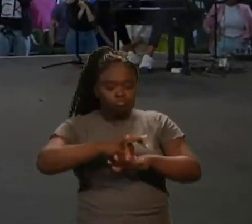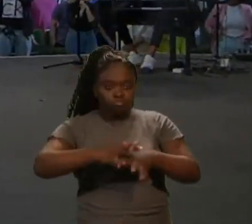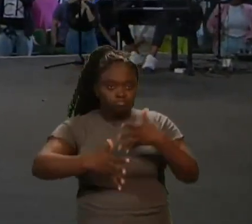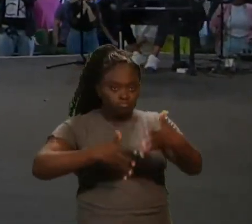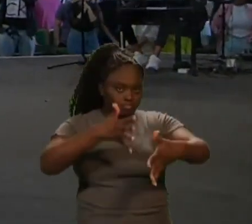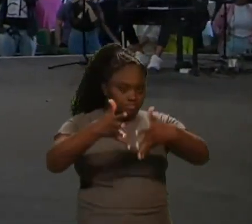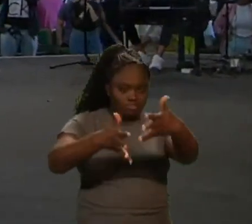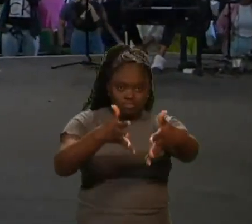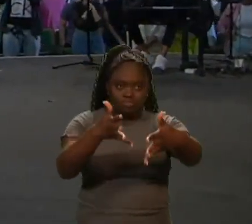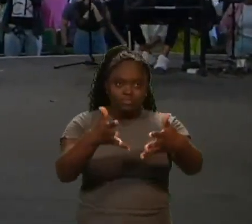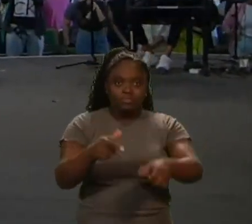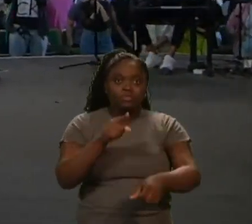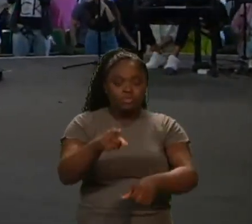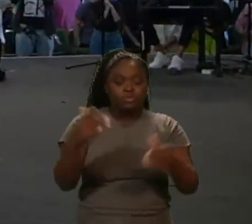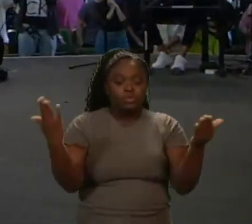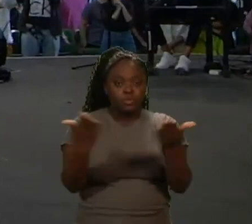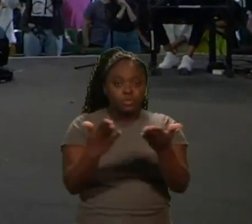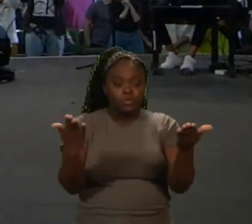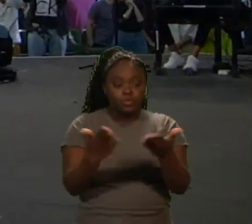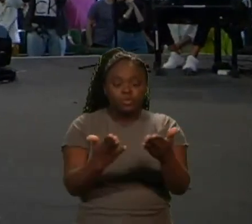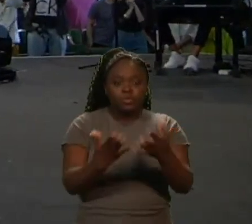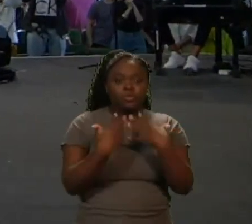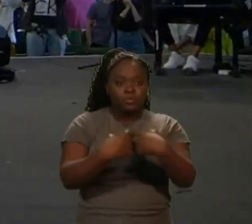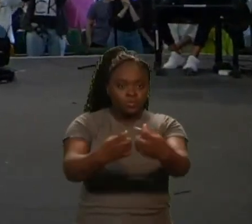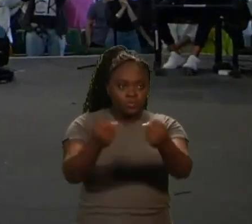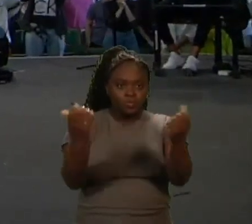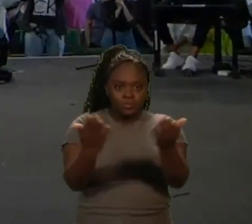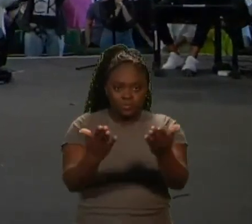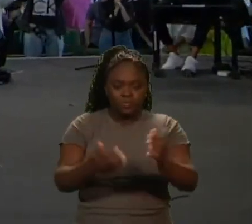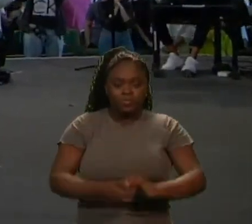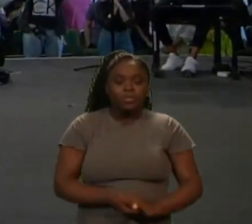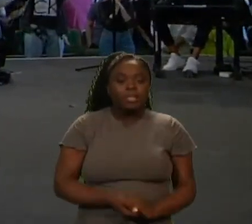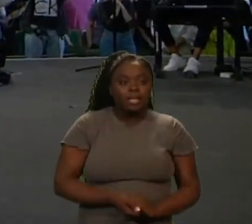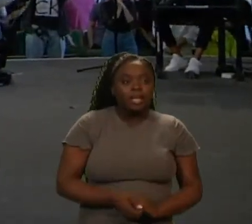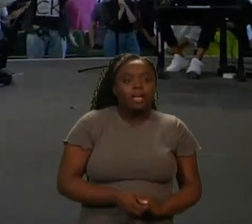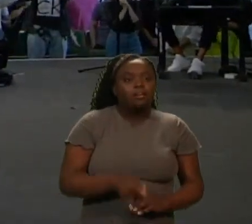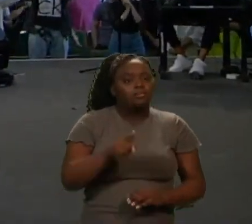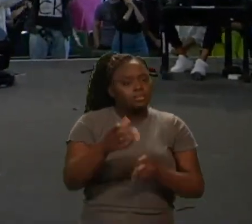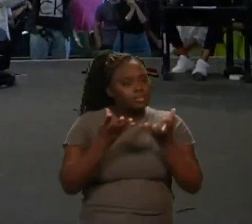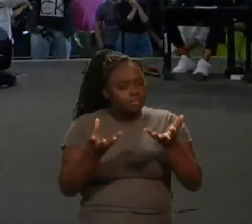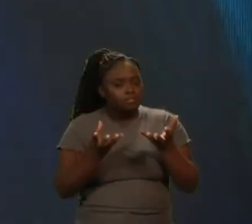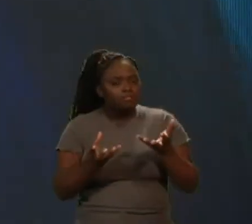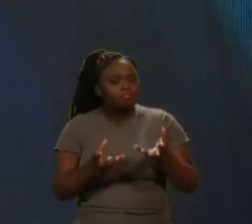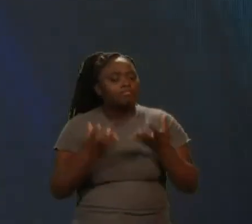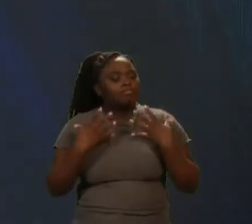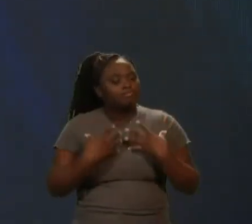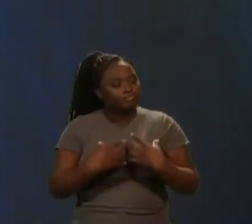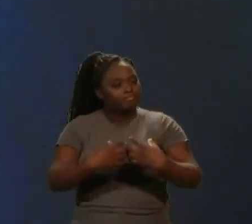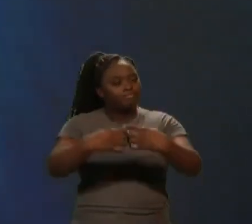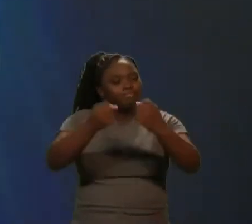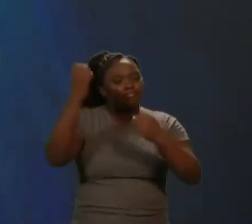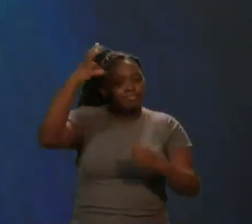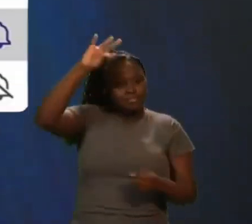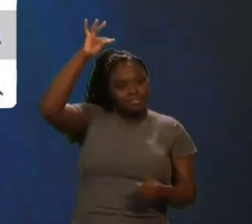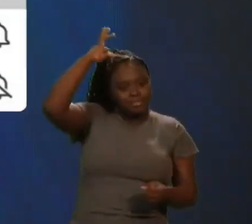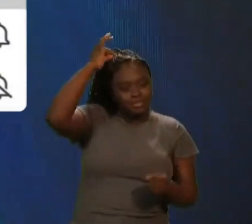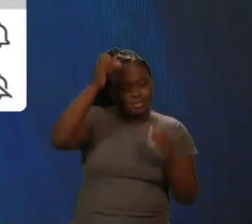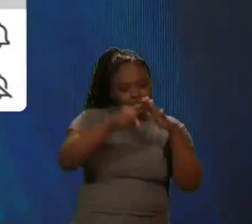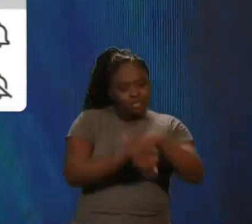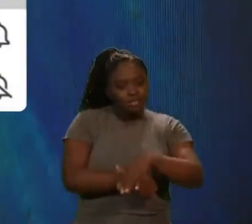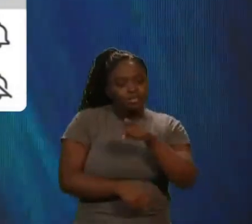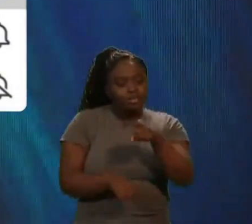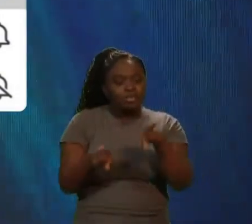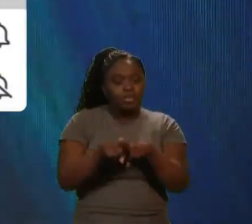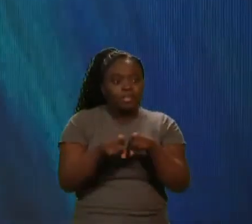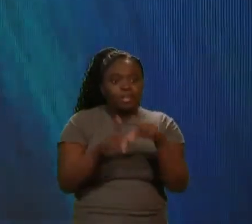unção, você vai ser batizado hoje, aqui e agora. Se Deus quer, você quer, seja cheio no dia de hoje. Assim como também você que está em casa